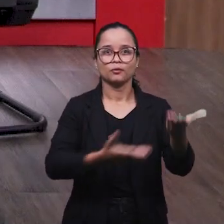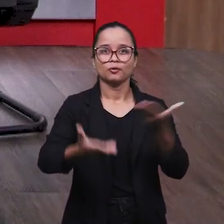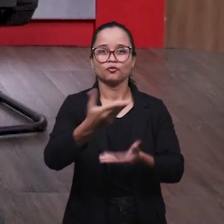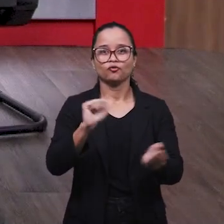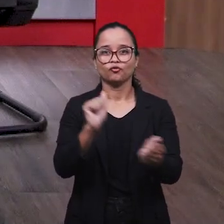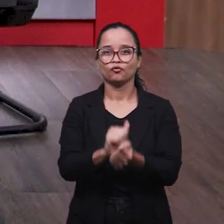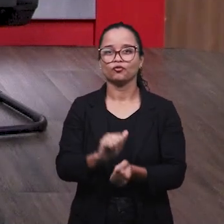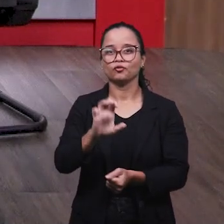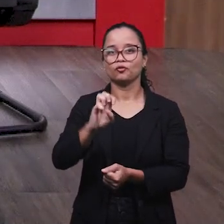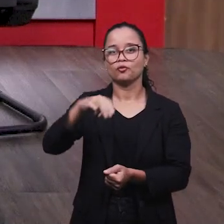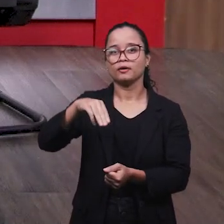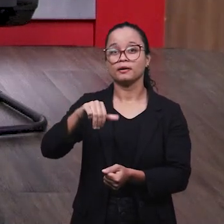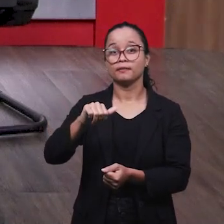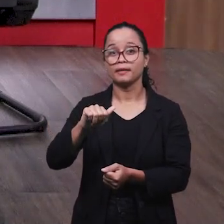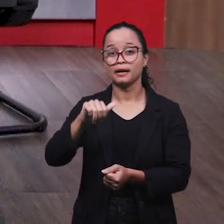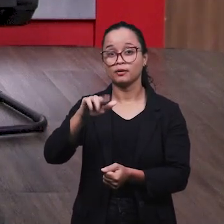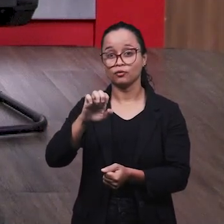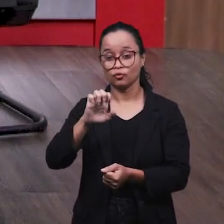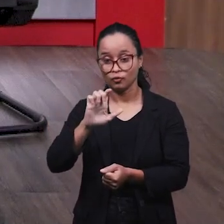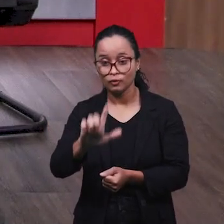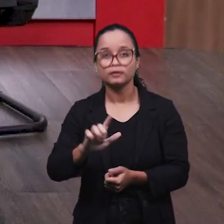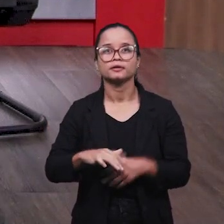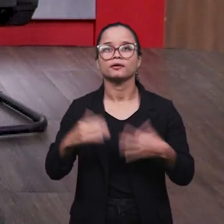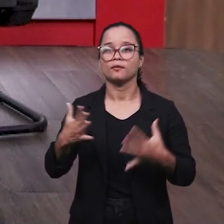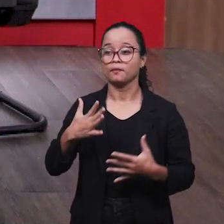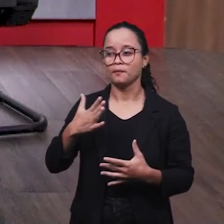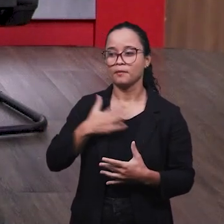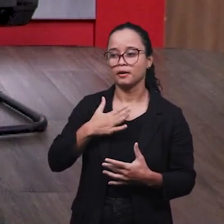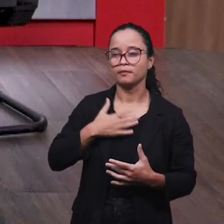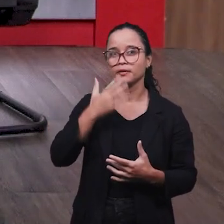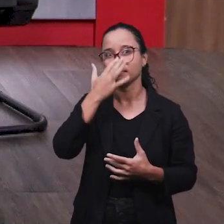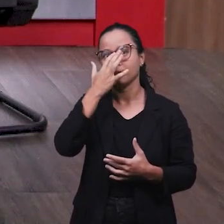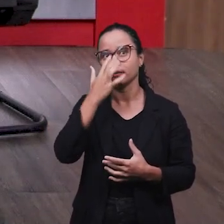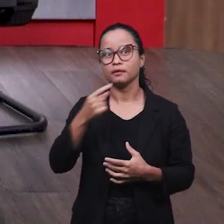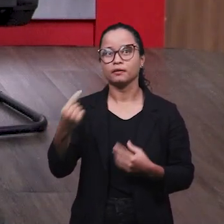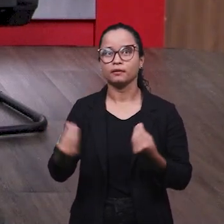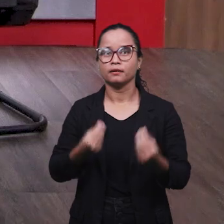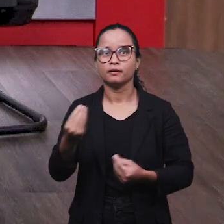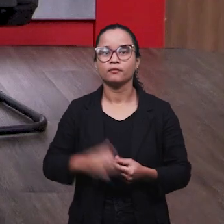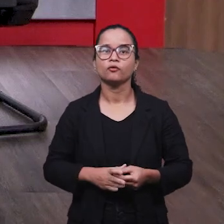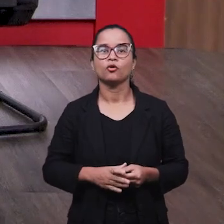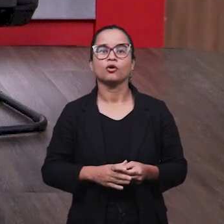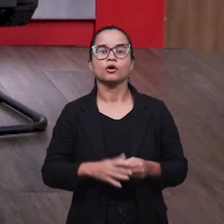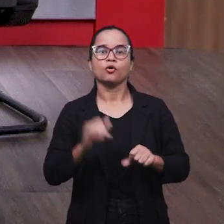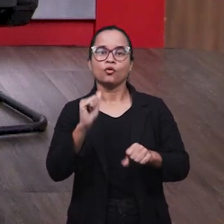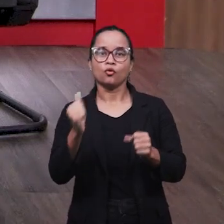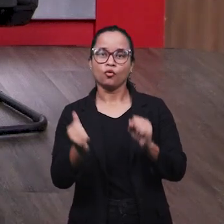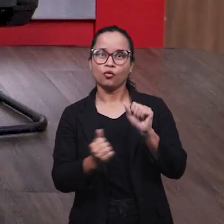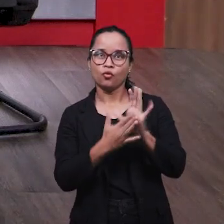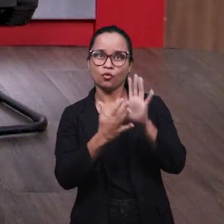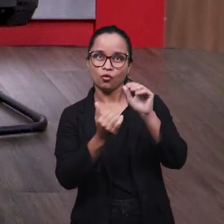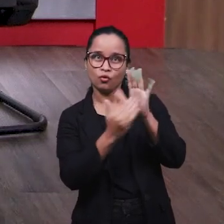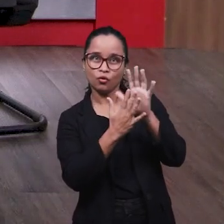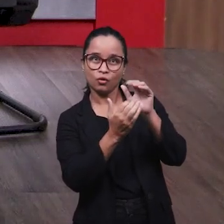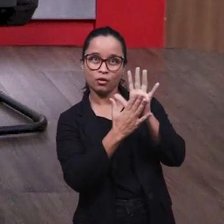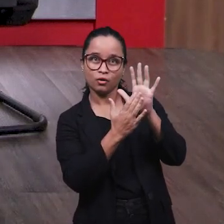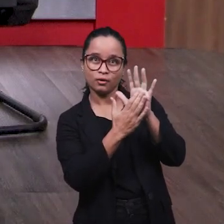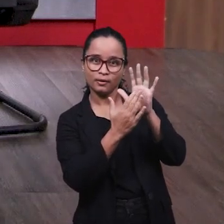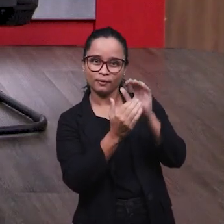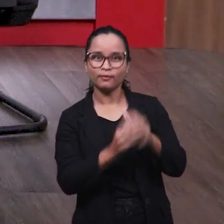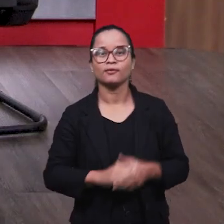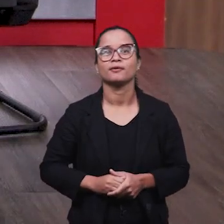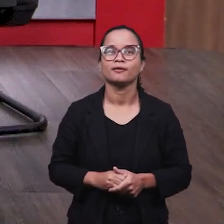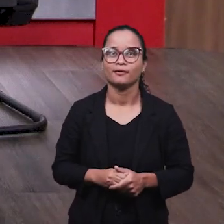Emanuel. E uma coisa que para mim foi uma surpresa, quando gravaram aquele hino Os Olhos da Fé, você vê o Emanuel já hoje em dia